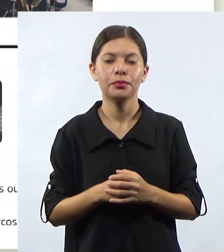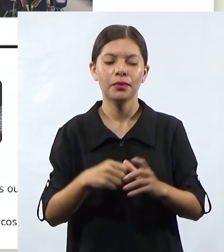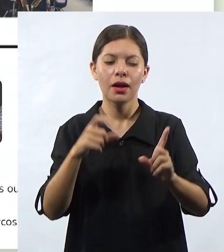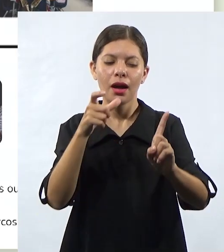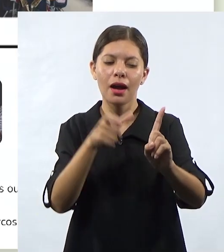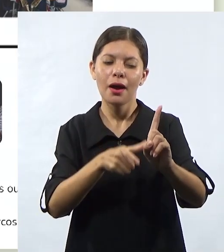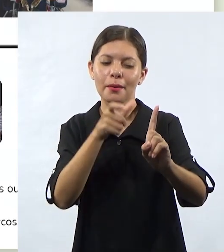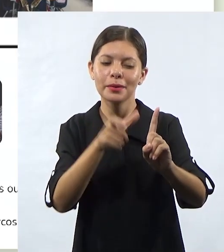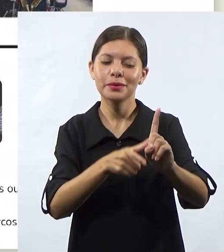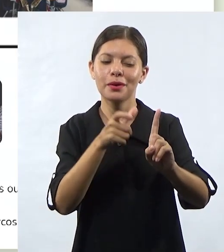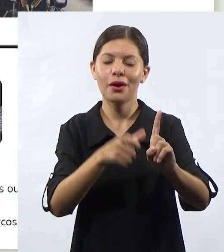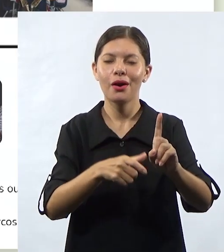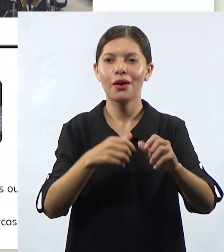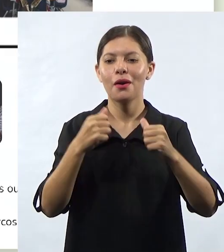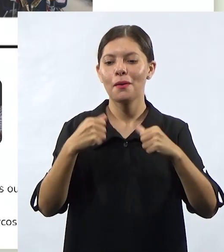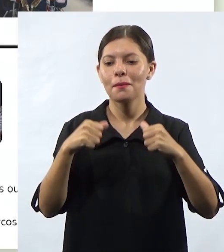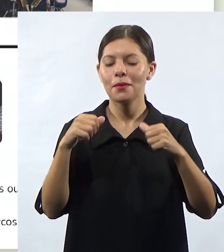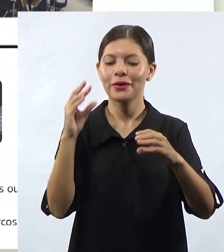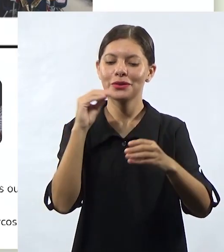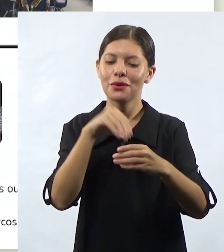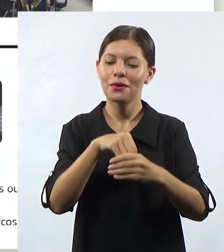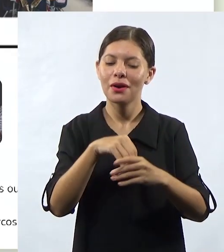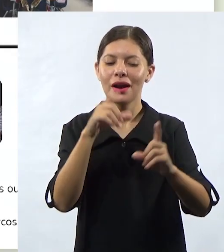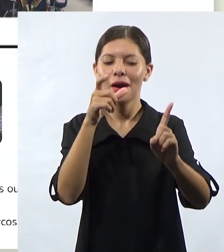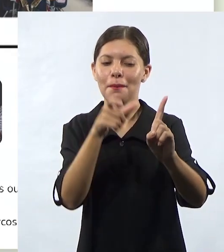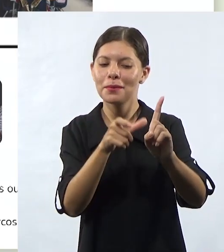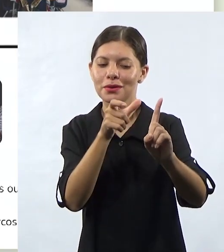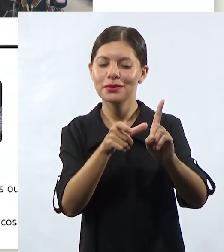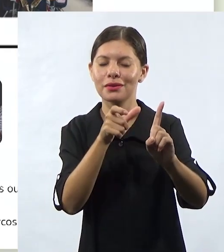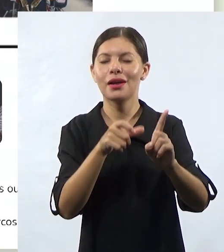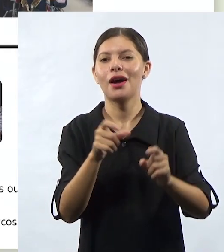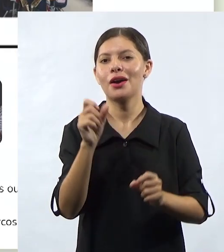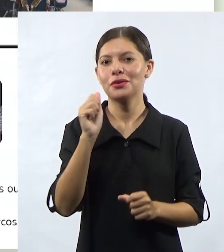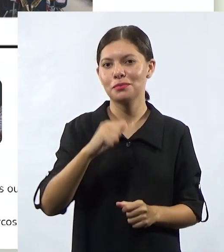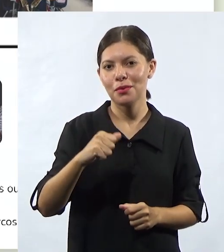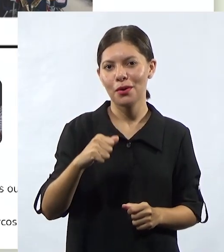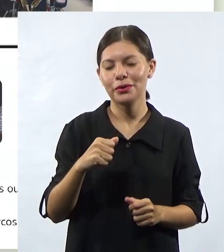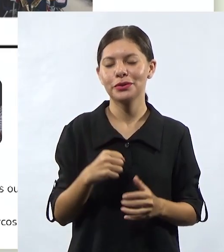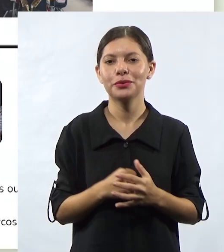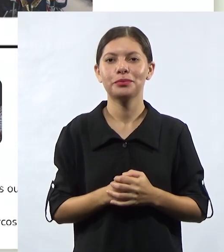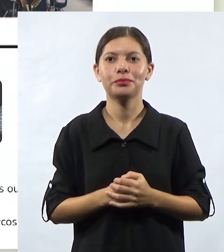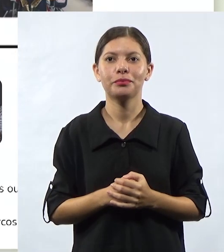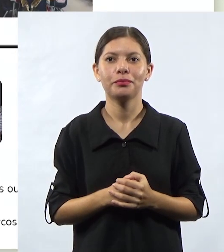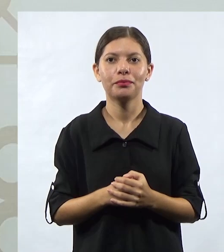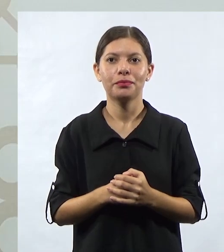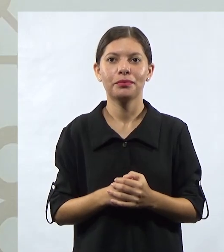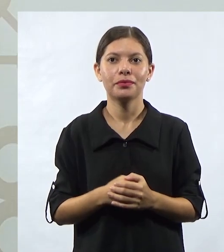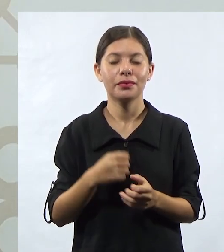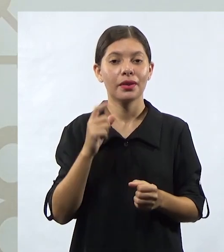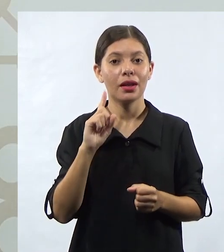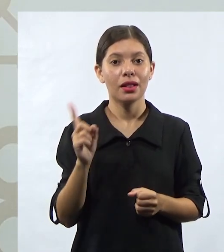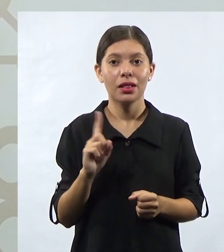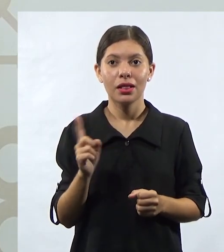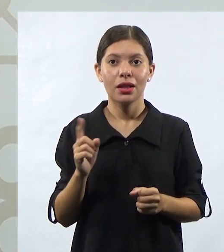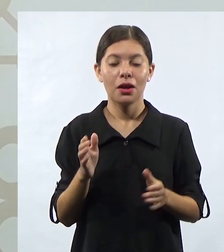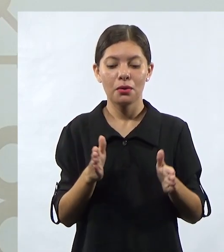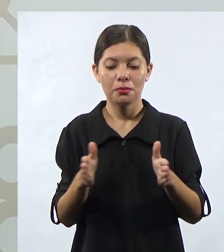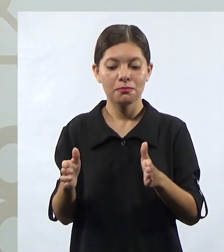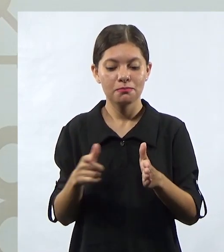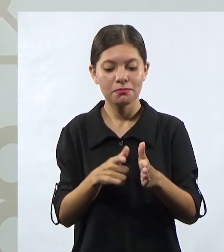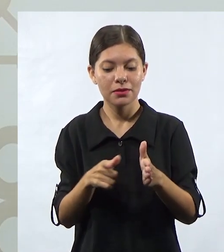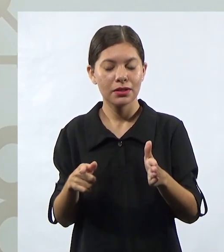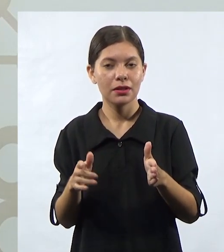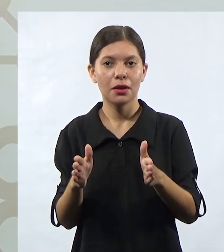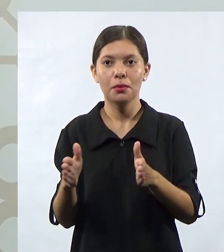se são personagens. Posso colocar por personagem? Aí como é que eu coloco personagem? Não é tempo. Então você